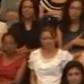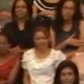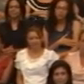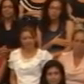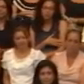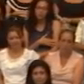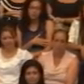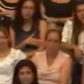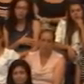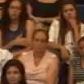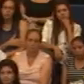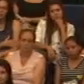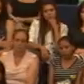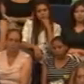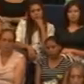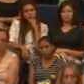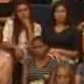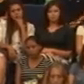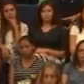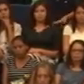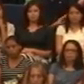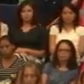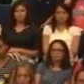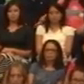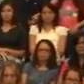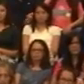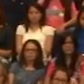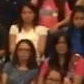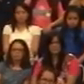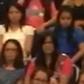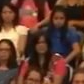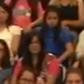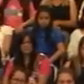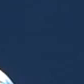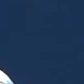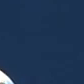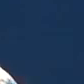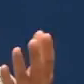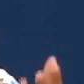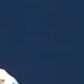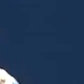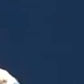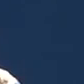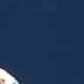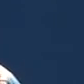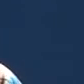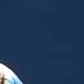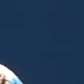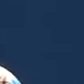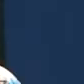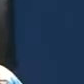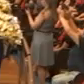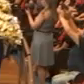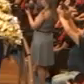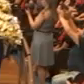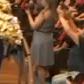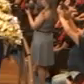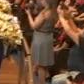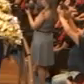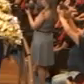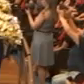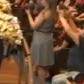Mariana Conte participaram de um debate em que o tema central foi os direitos e as condições desiguais. A vereadora Mariana Conte lembrou